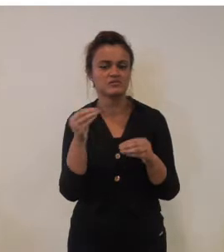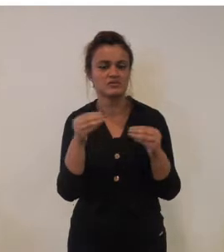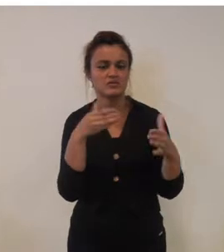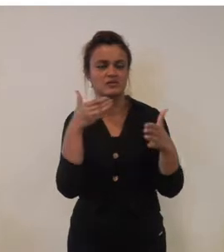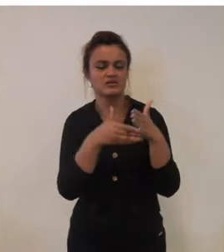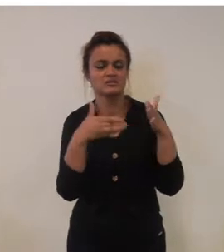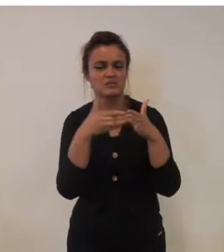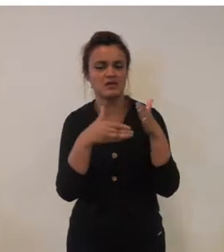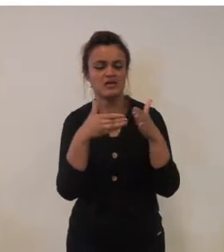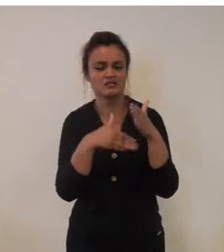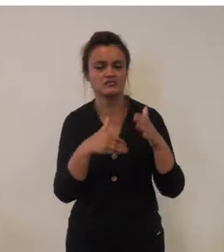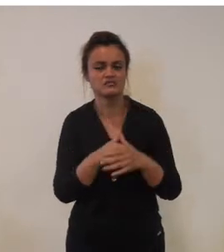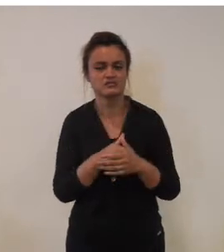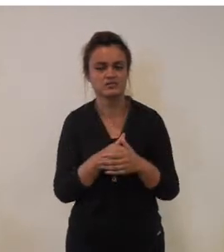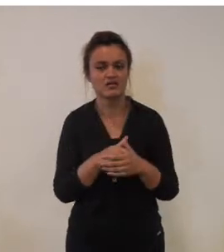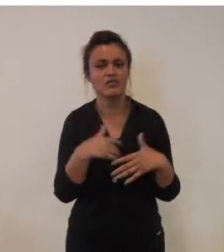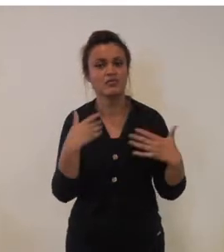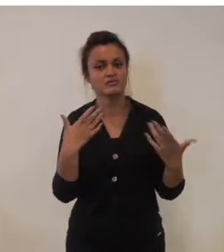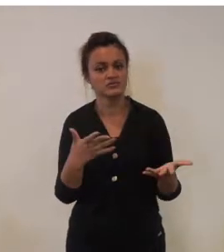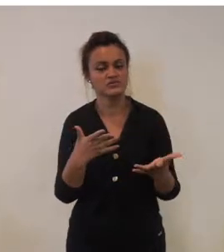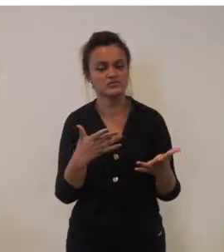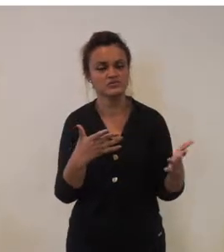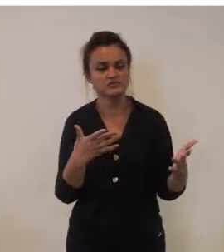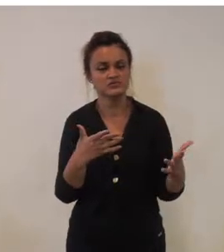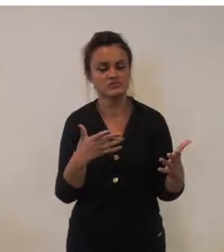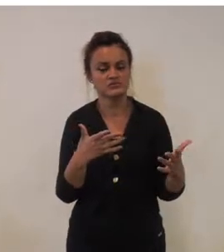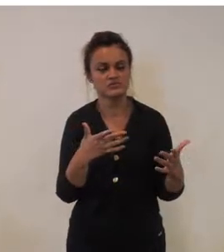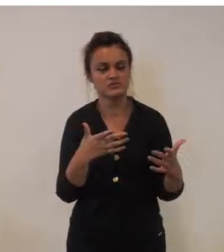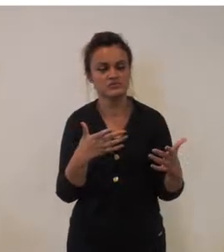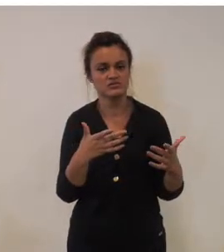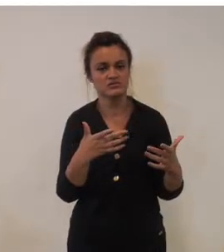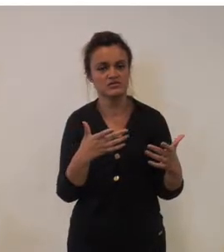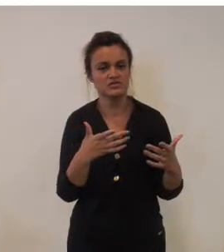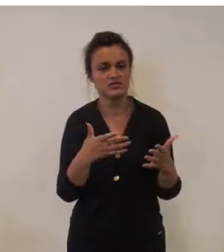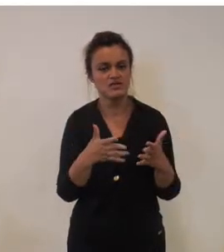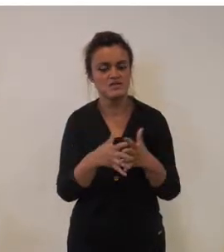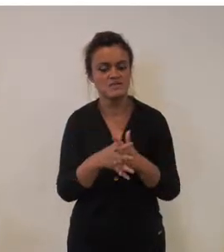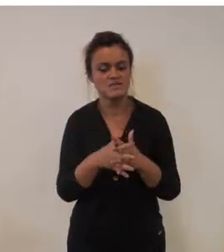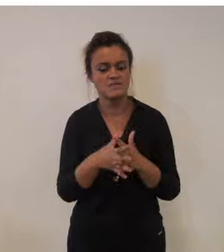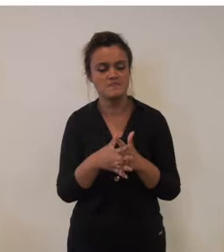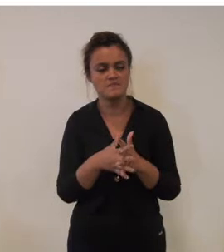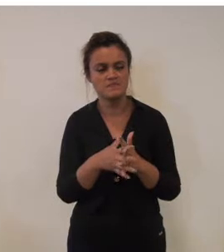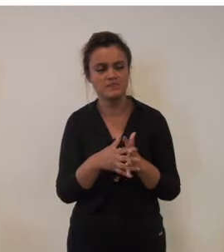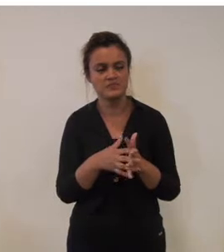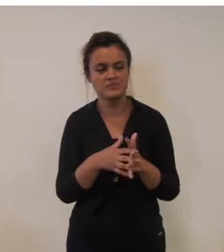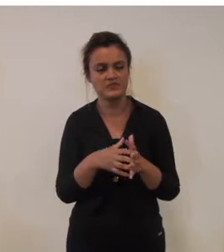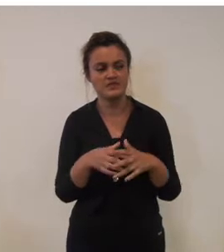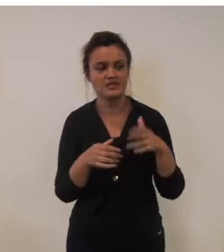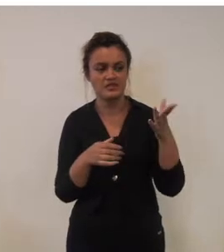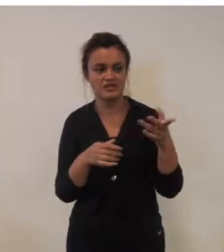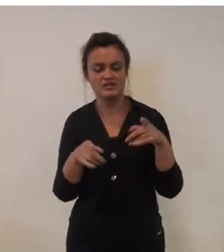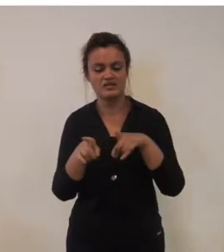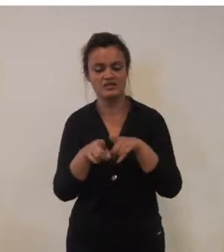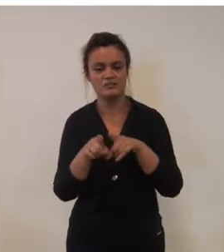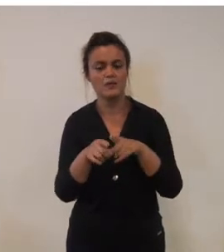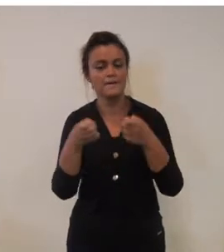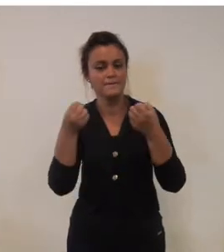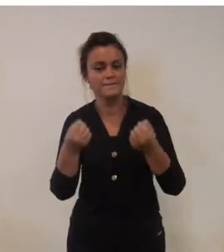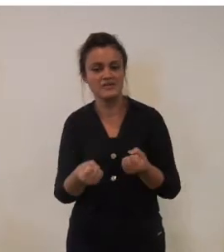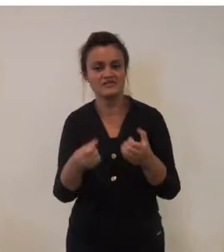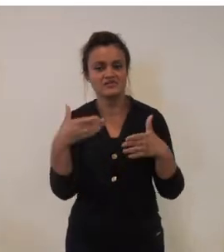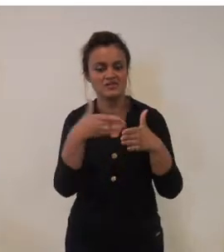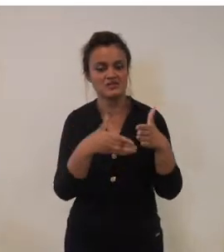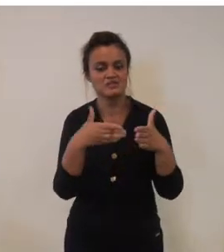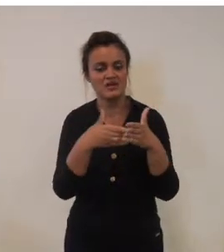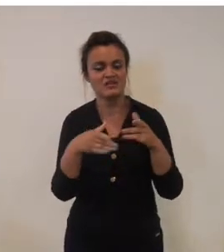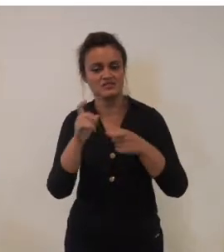barreiras não tarifárias, né? Ou seja, se chega numa num, em, e aqui depois o peso das